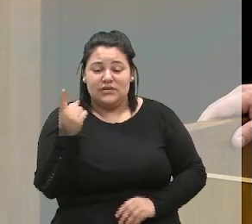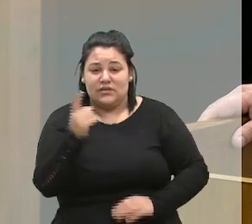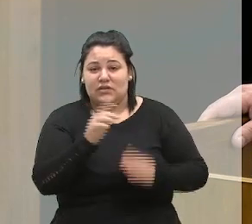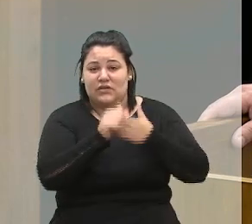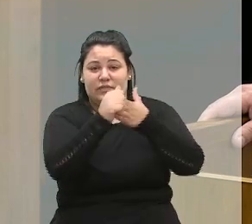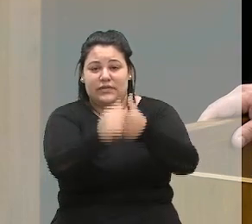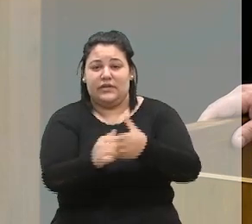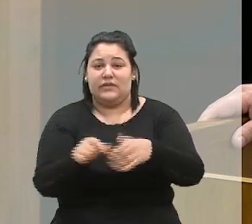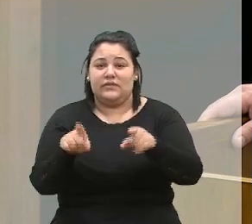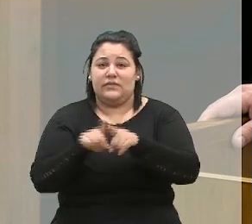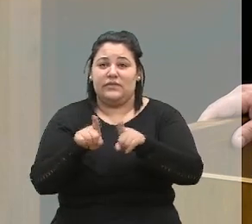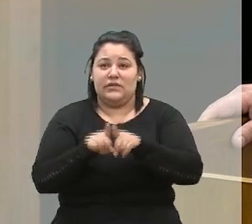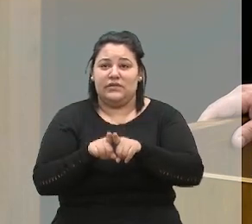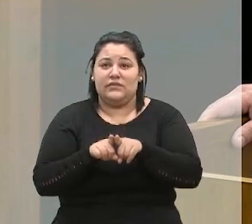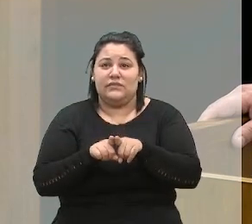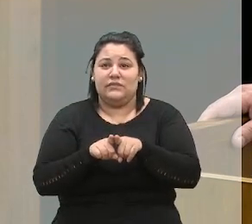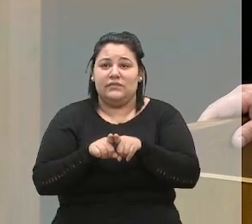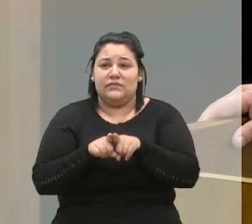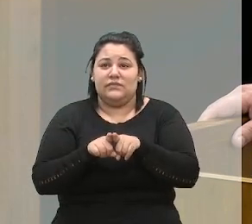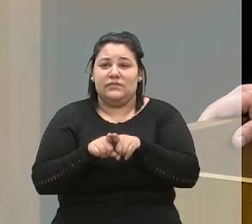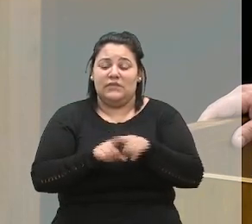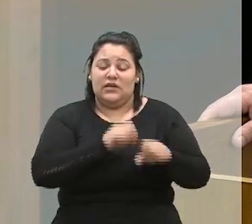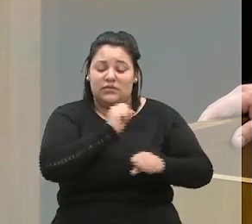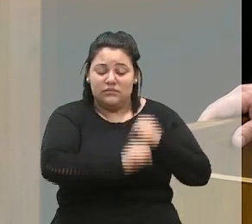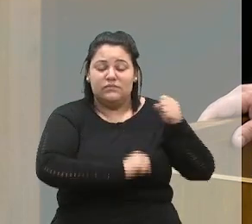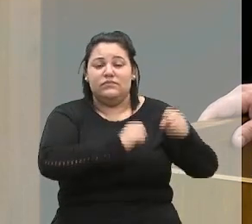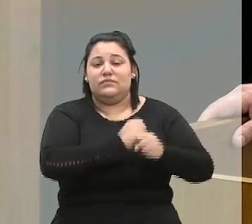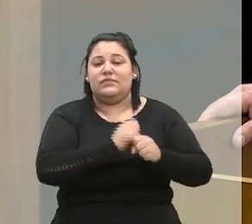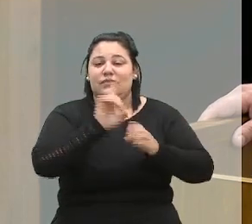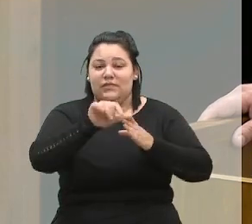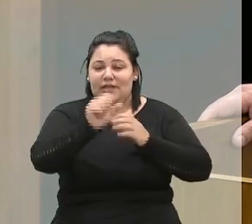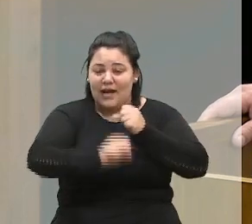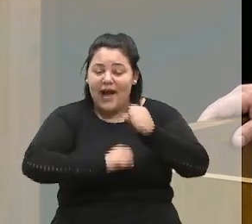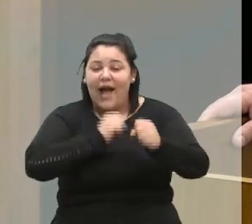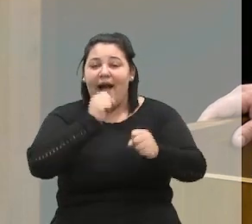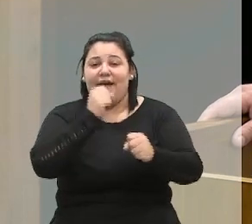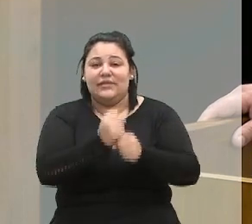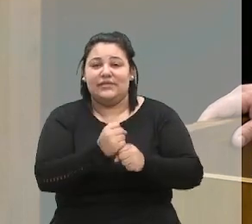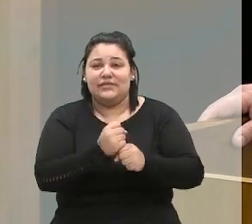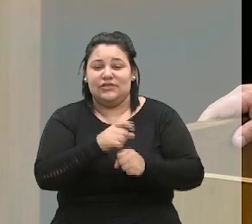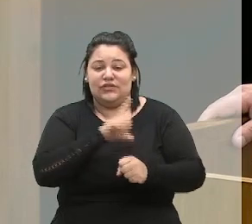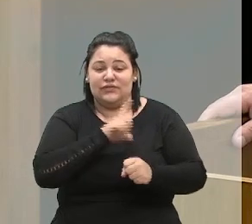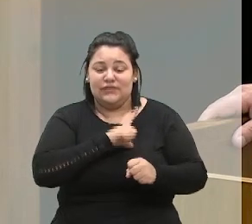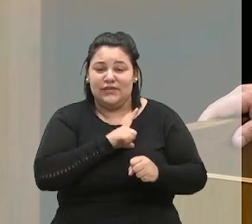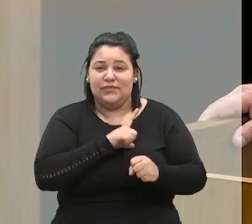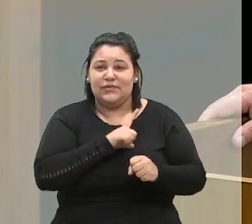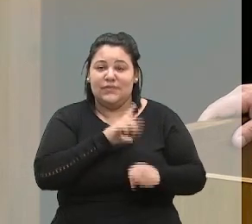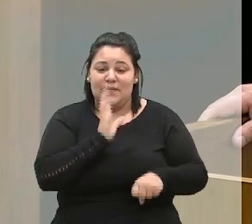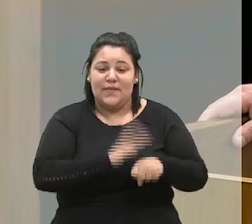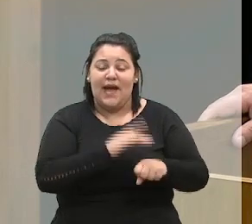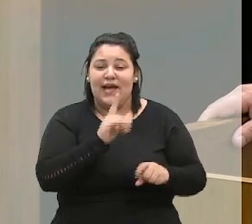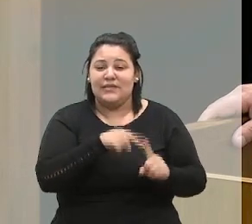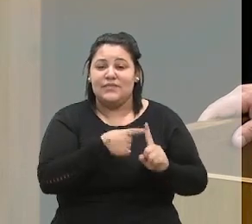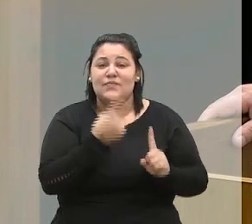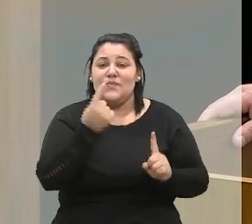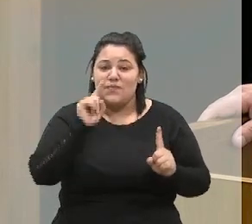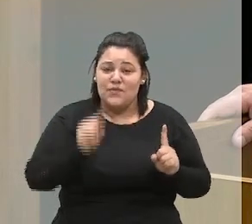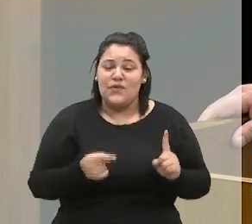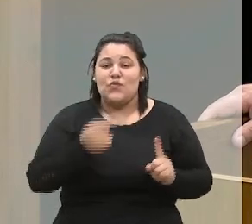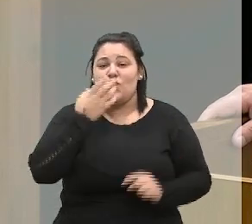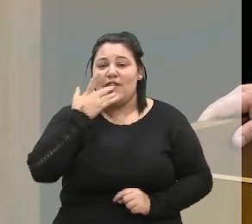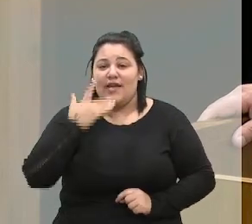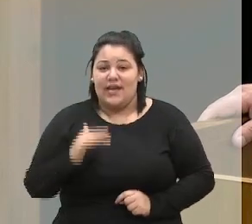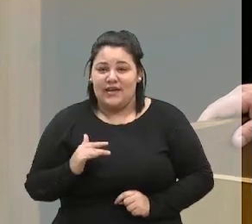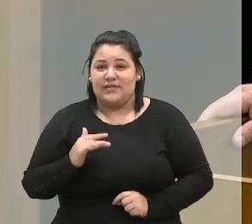acompanharam, ano após ano, nós colocamos mais de 1.000 crianças todos os anos